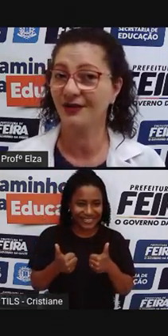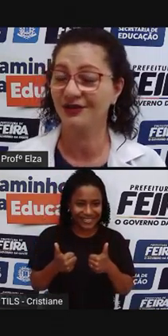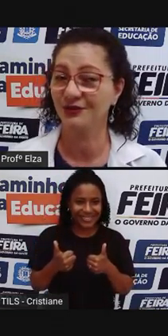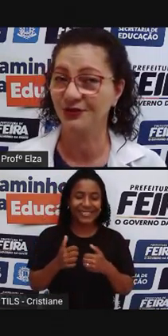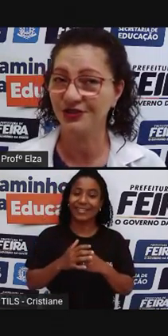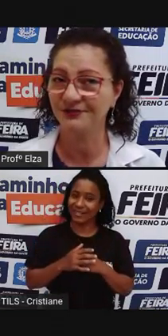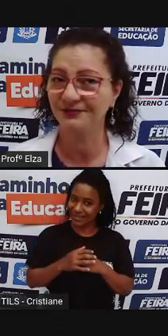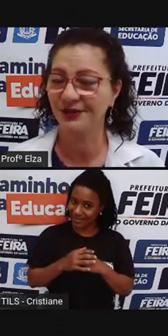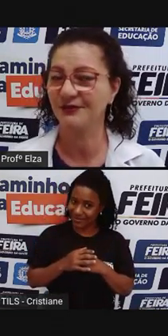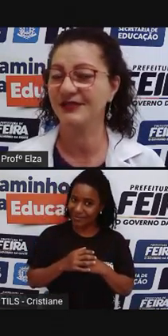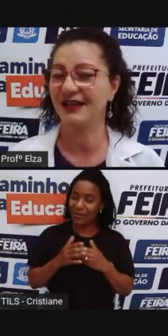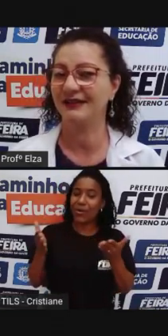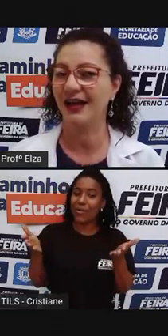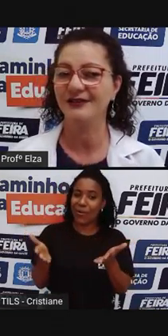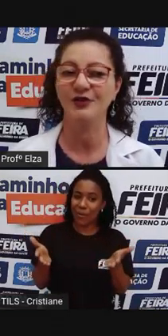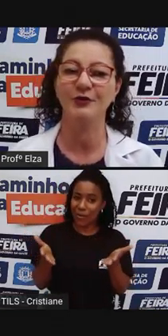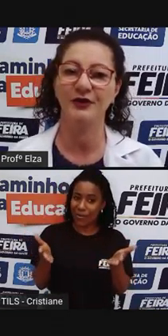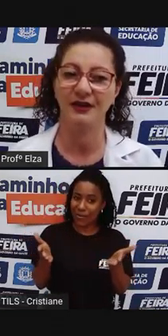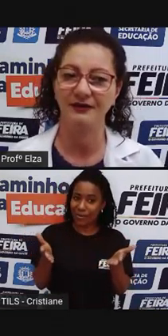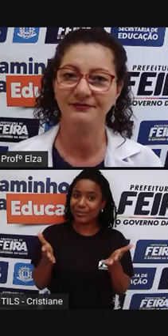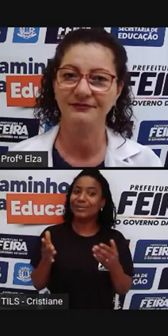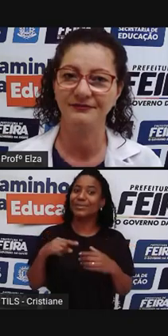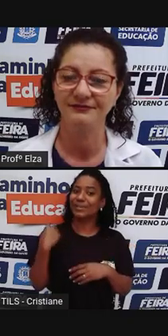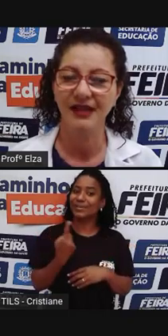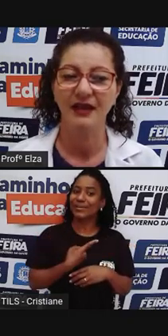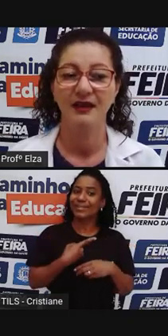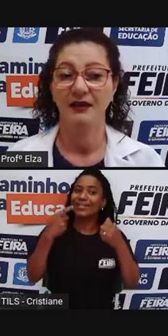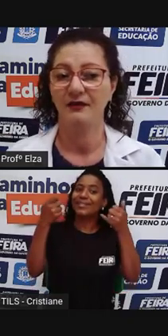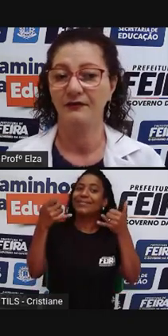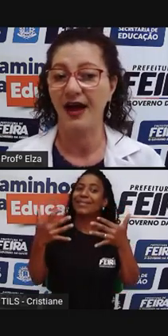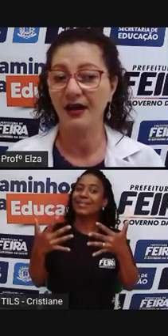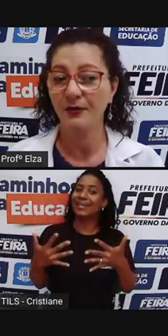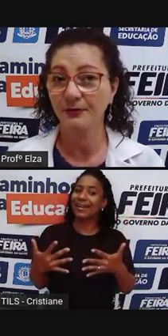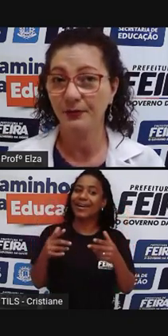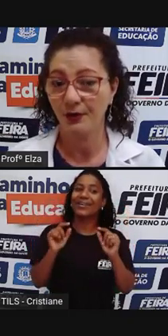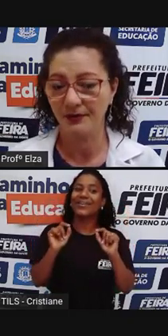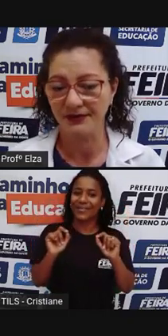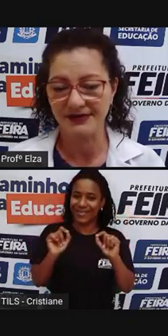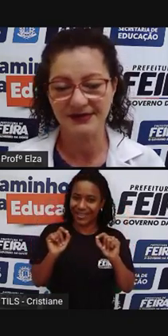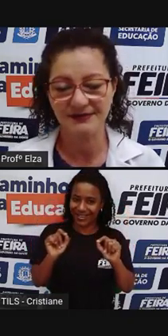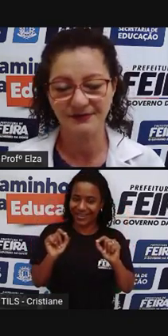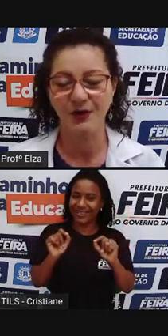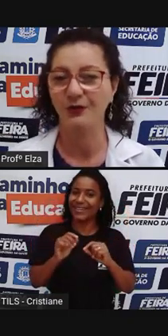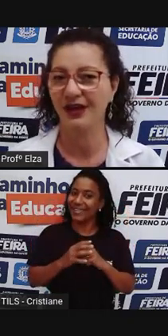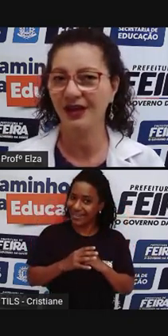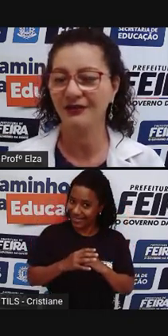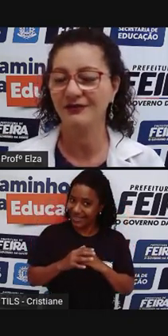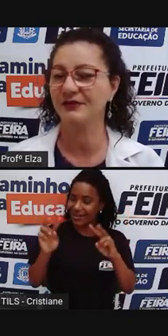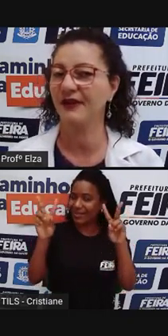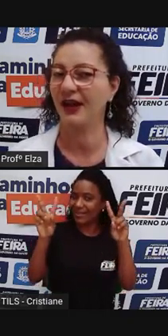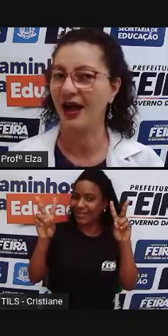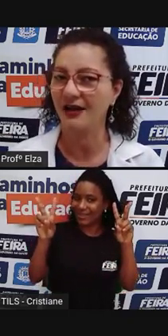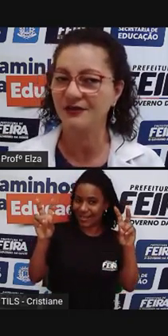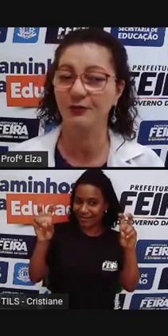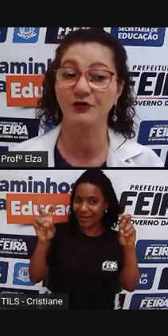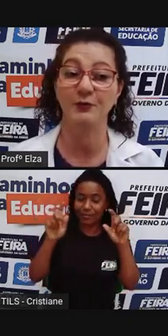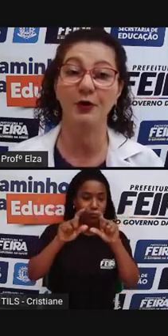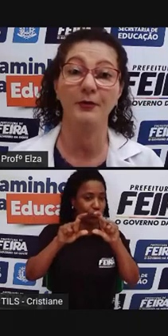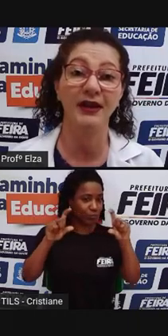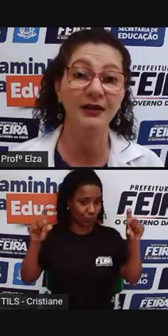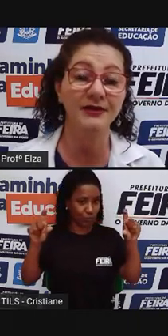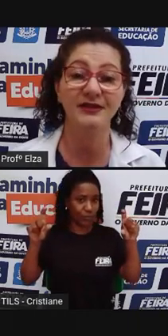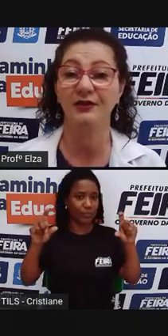nossa aula de hoje, nós vamos tratar sobre o quê? Environment problems. Ok? Nós vamos falar sobre